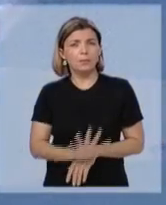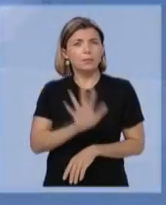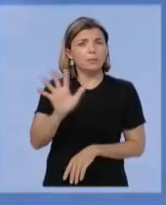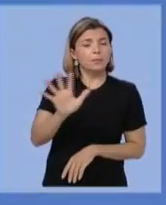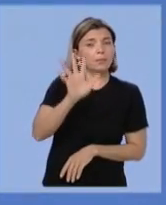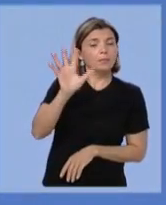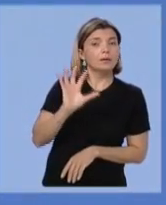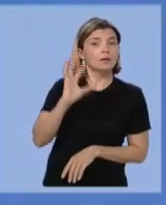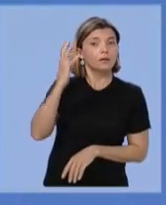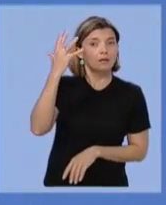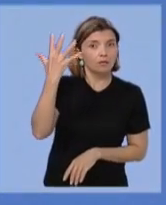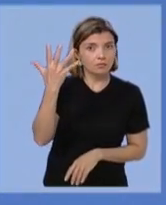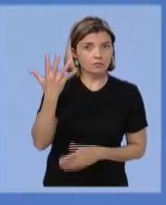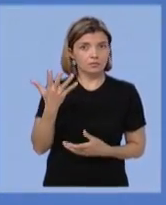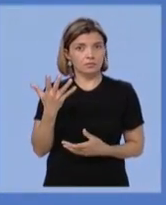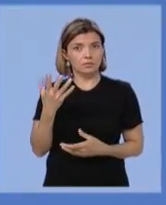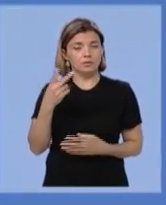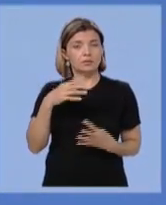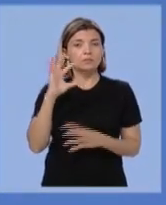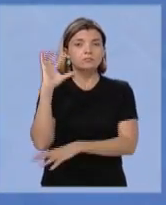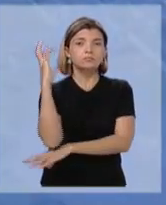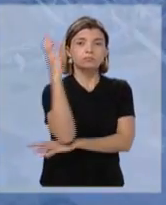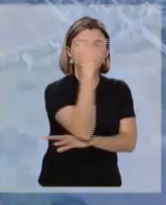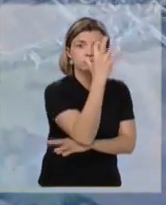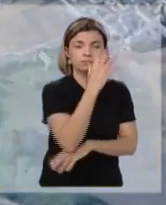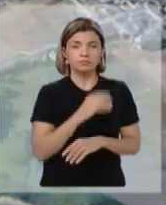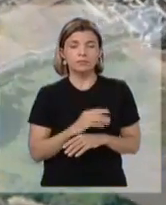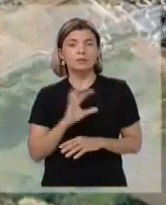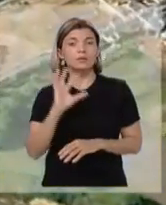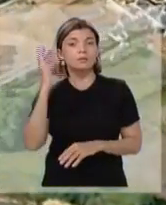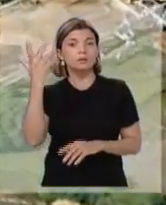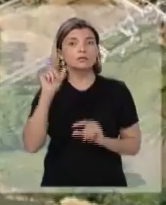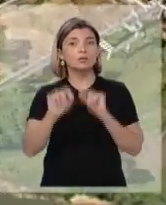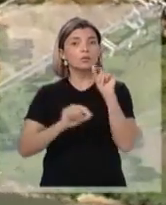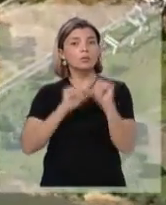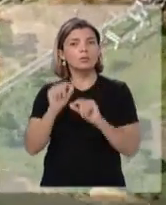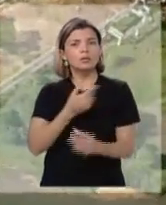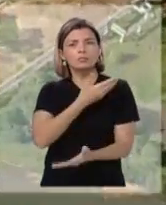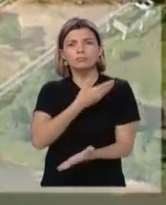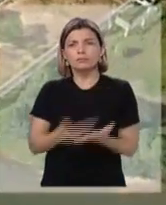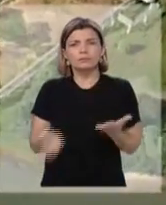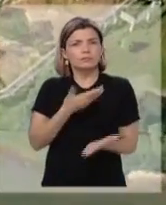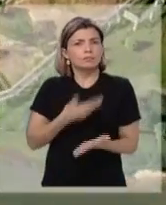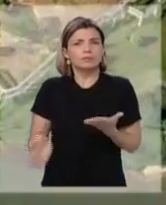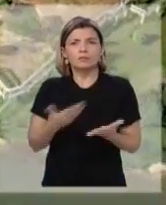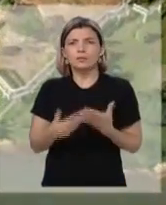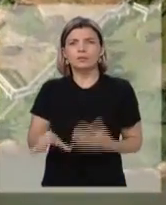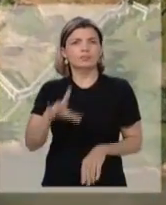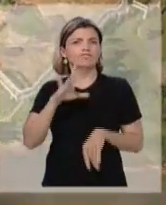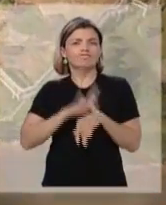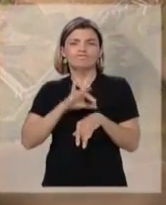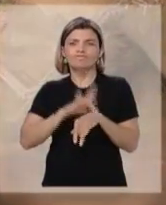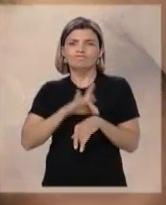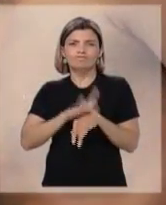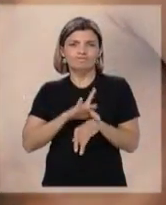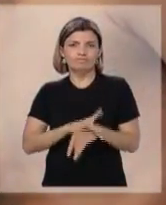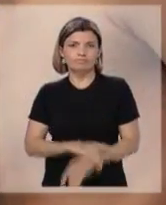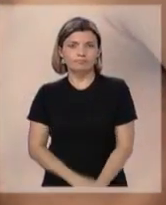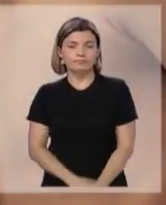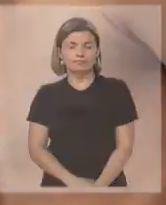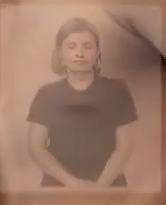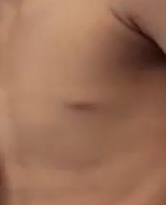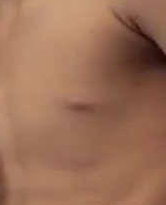Muitas vezes o impacto que essas atividades têm sobre o meio ambiente acaba trazendo prejuízos ao nosso próprio bem